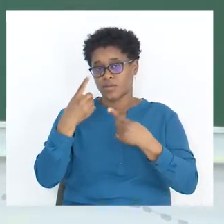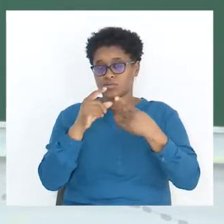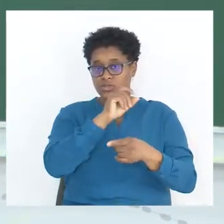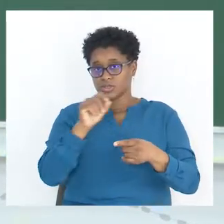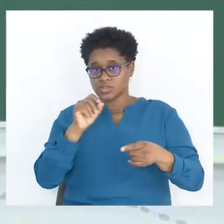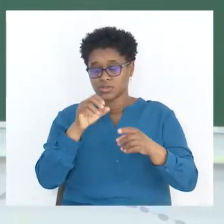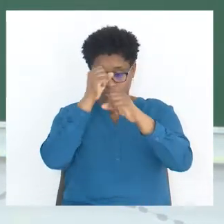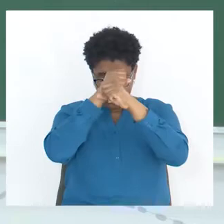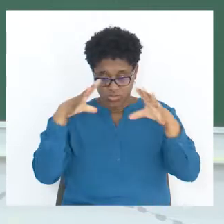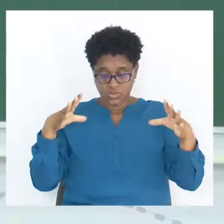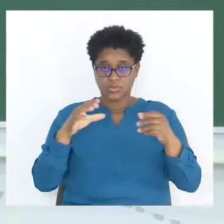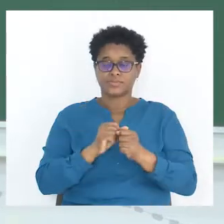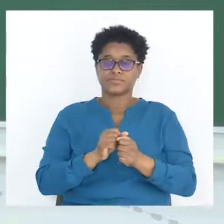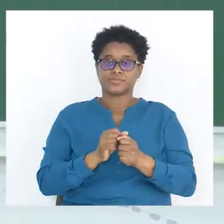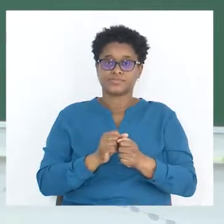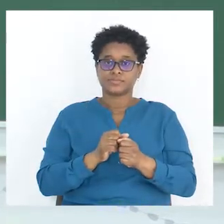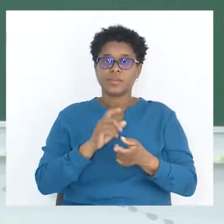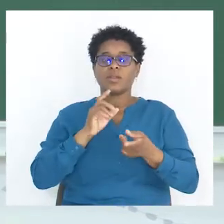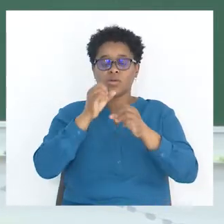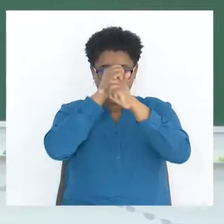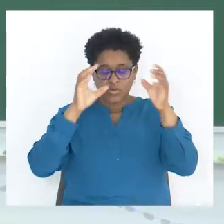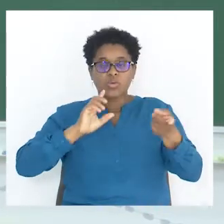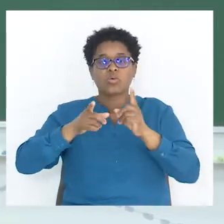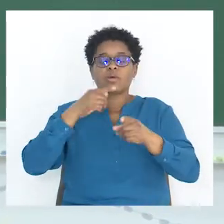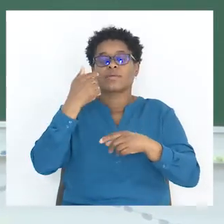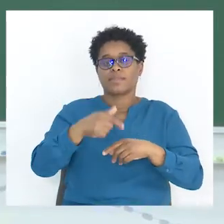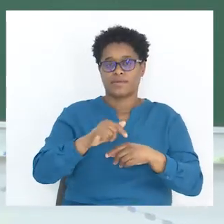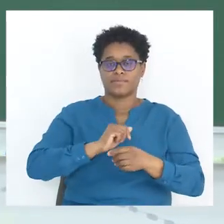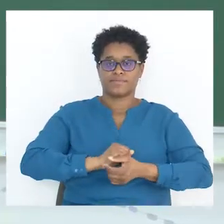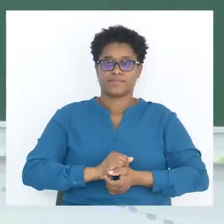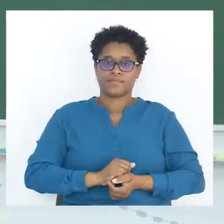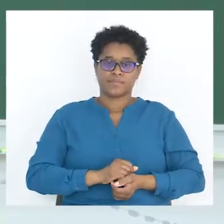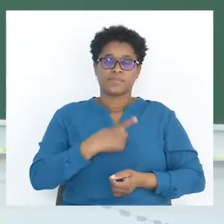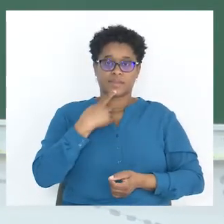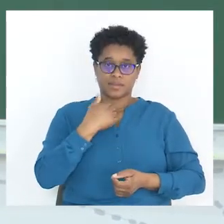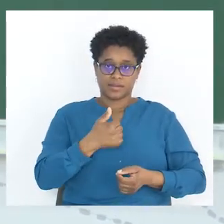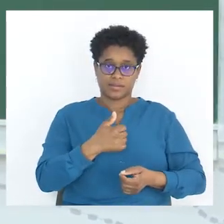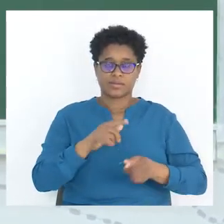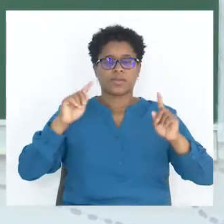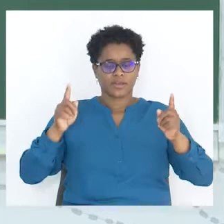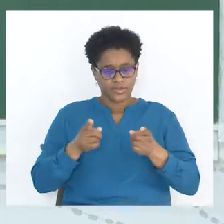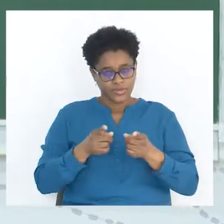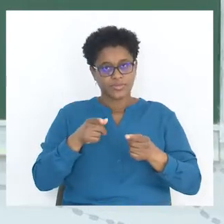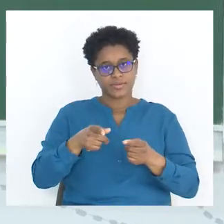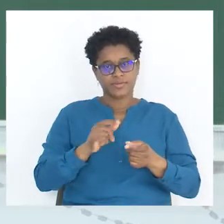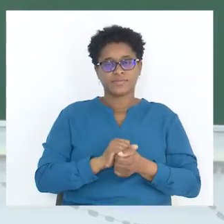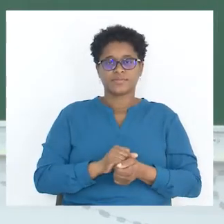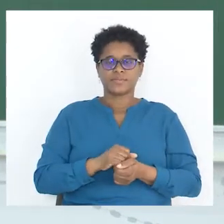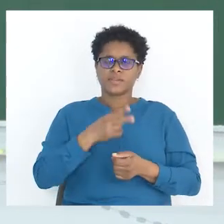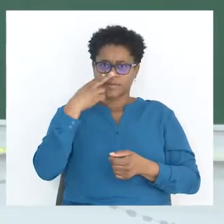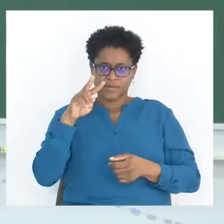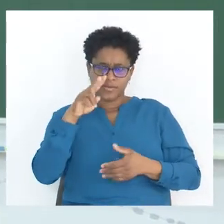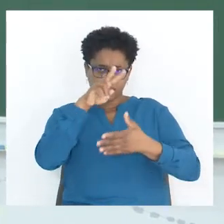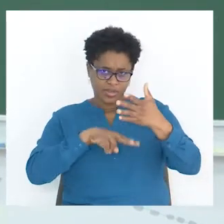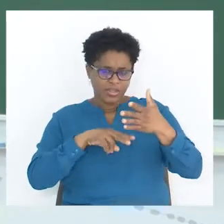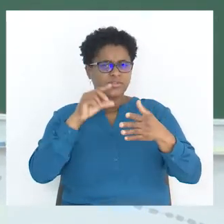conclusão. É a conclusão daquilo que se tem, ok? Então, resumindo assim, repara que o texto